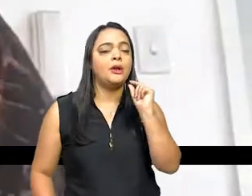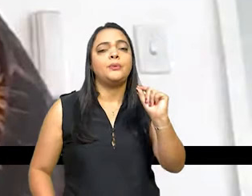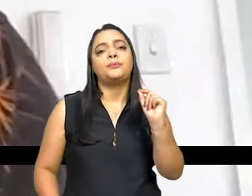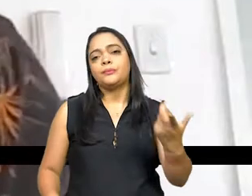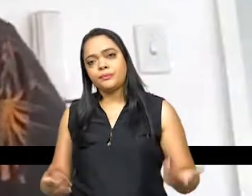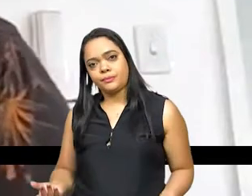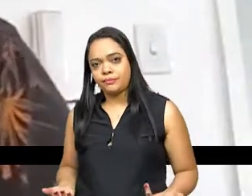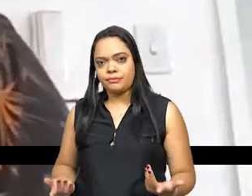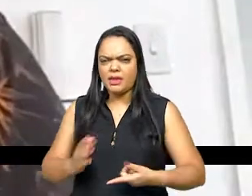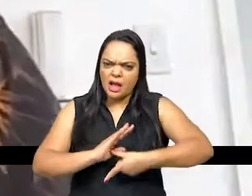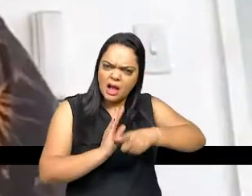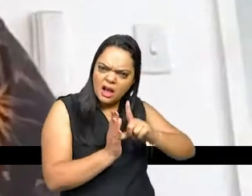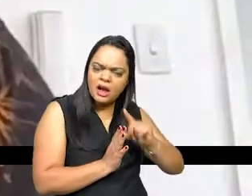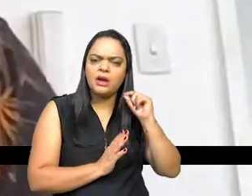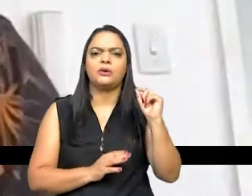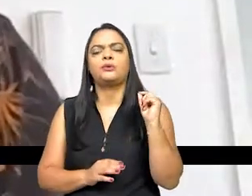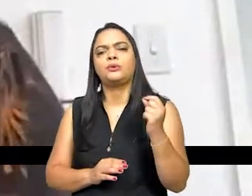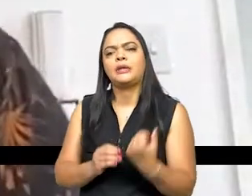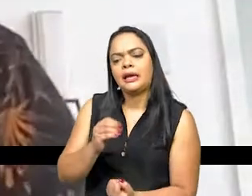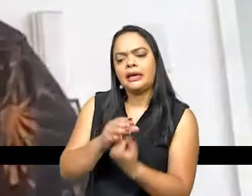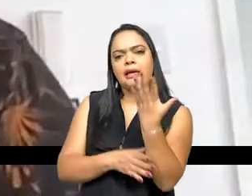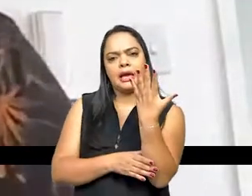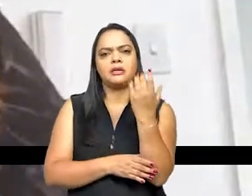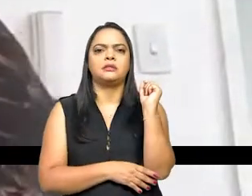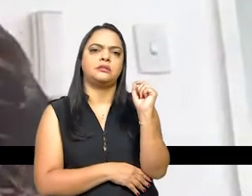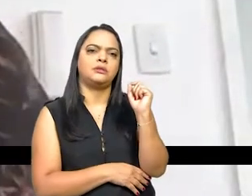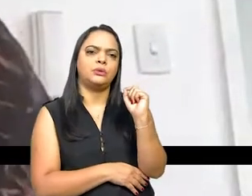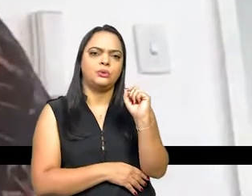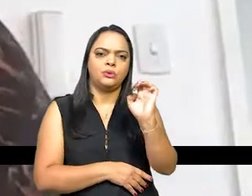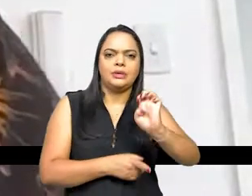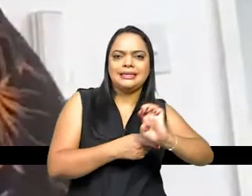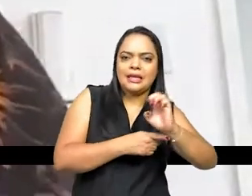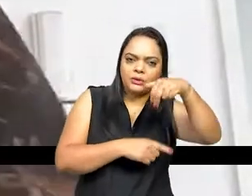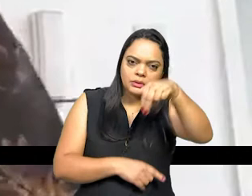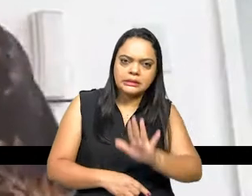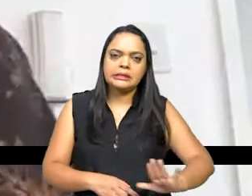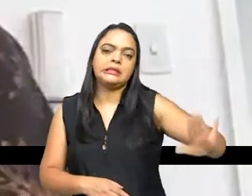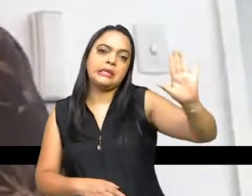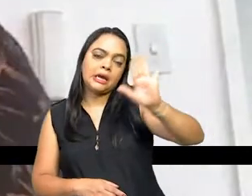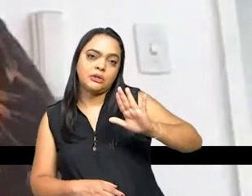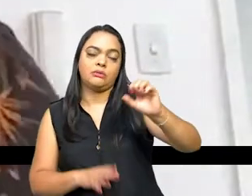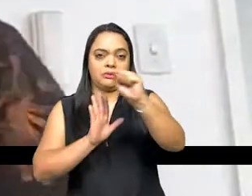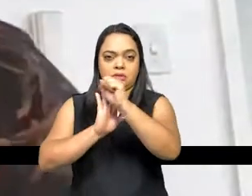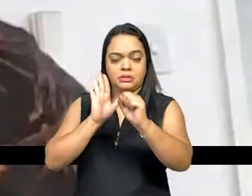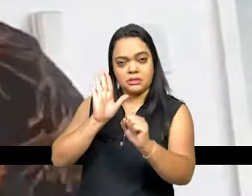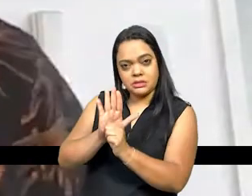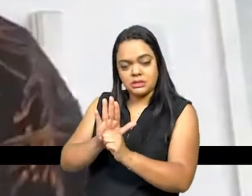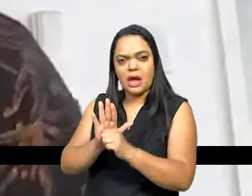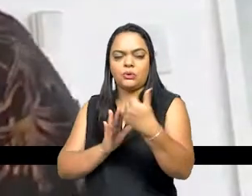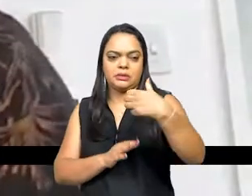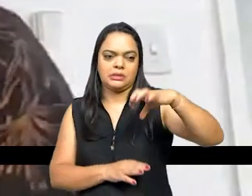Estado Nacional, aí antes da consolidação, né, do Estado Nacional da segunda metade do